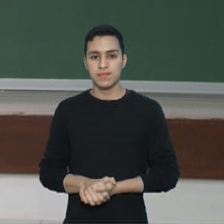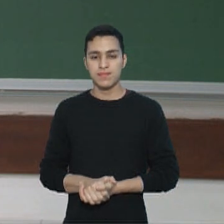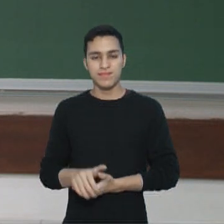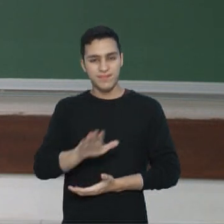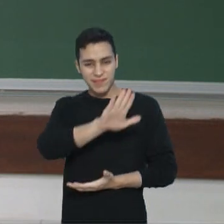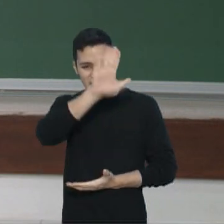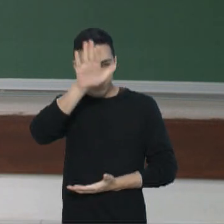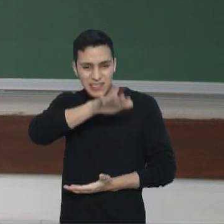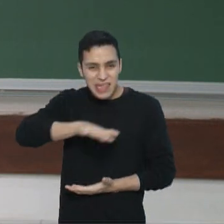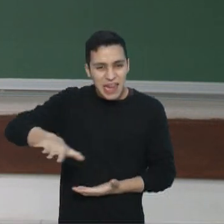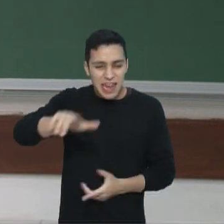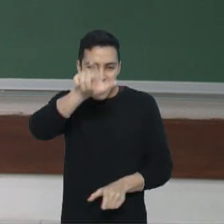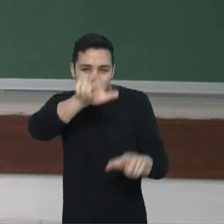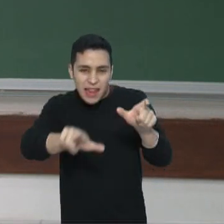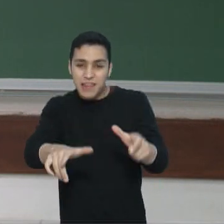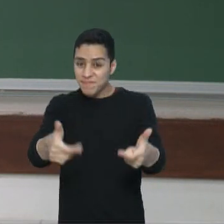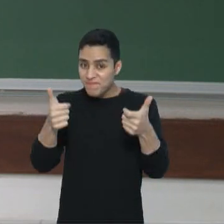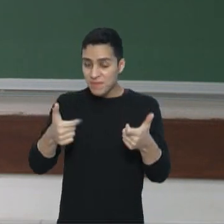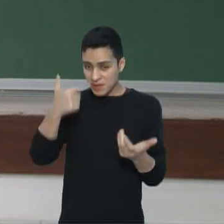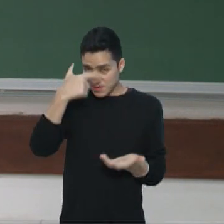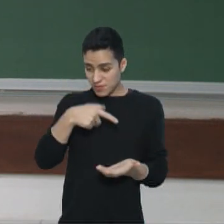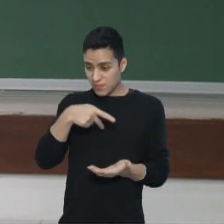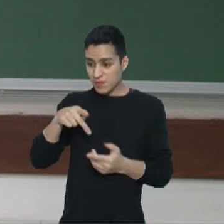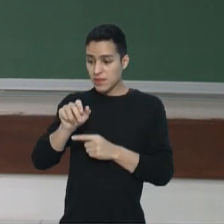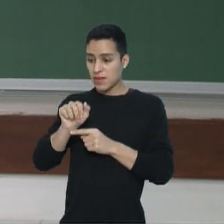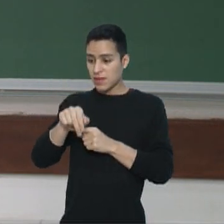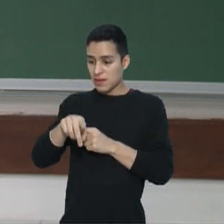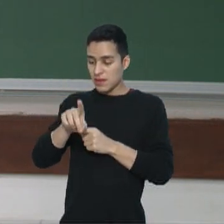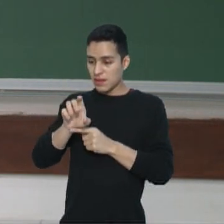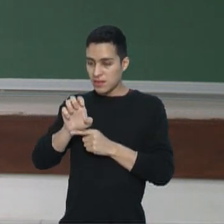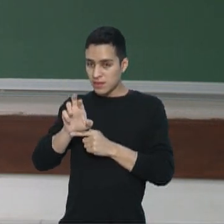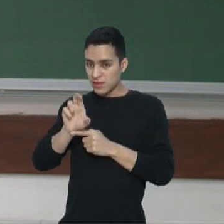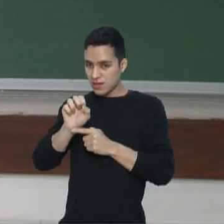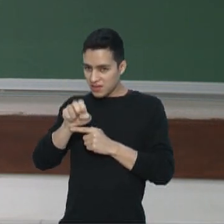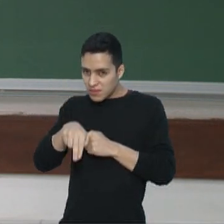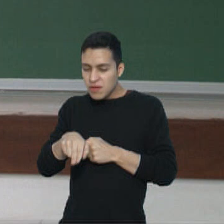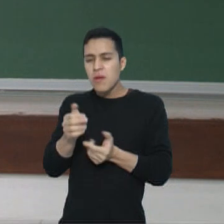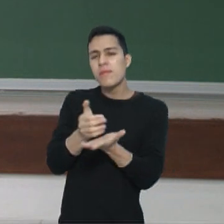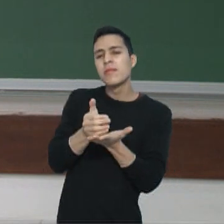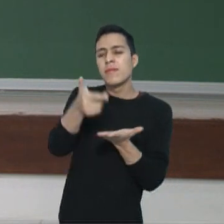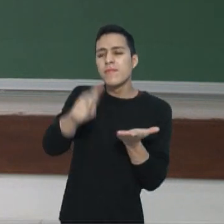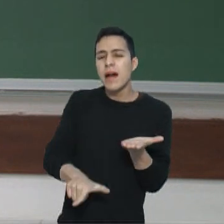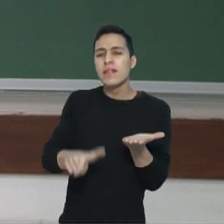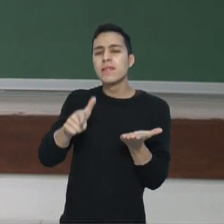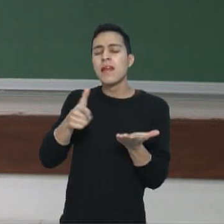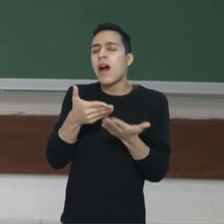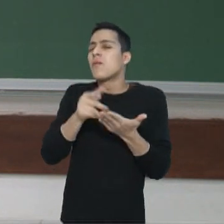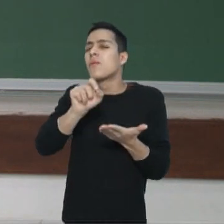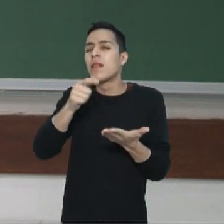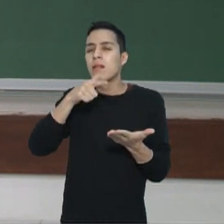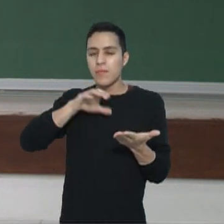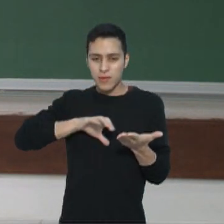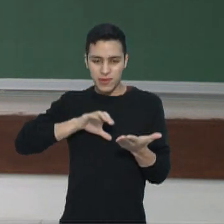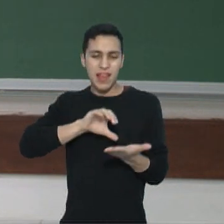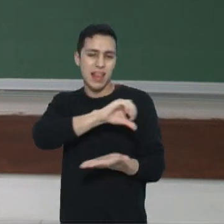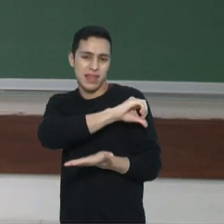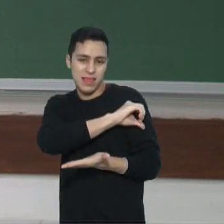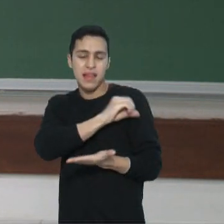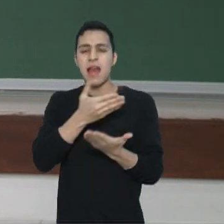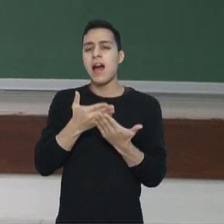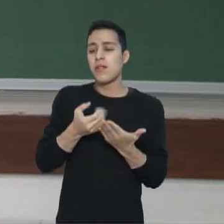Fala galera, beleza? Eu sou o professor Anderson Boganica, estamos começando mais uma aula de língua portuguesa do nono ano,